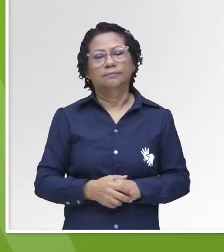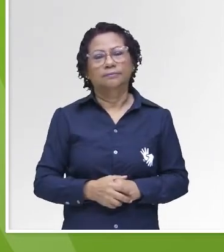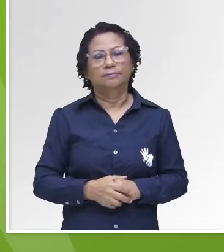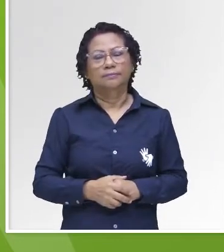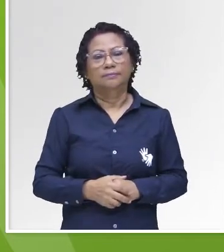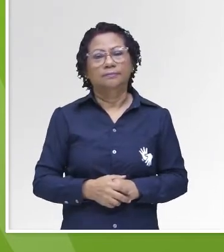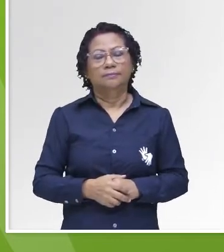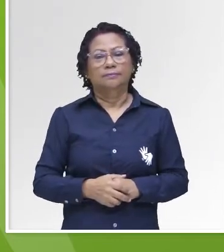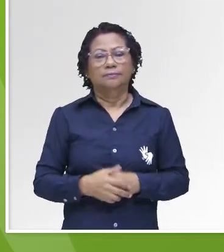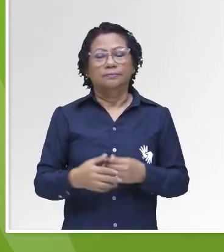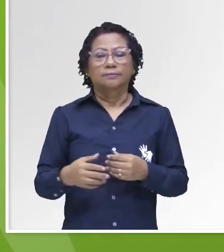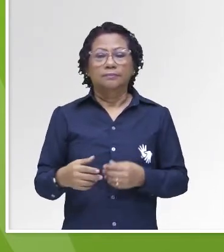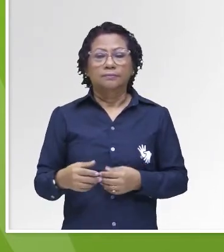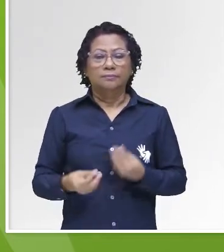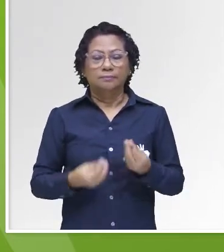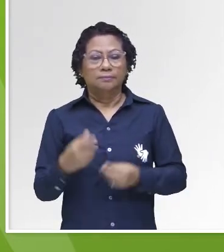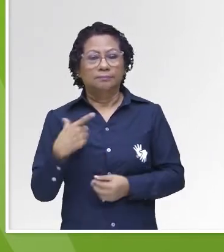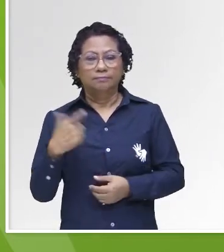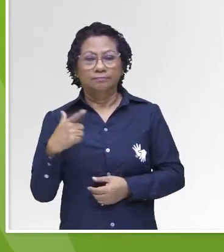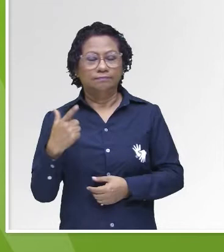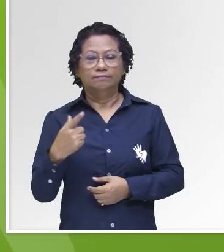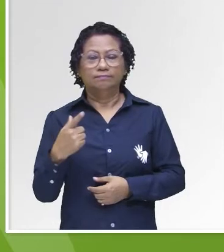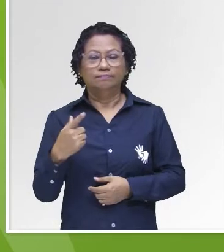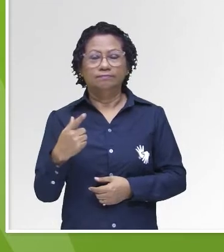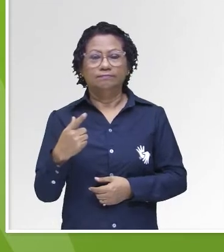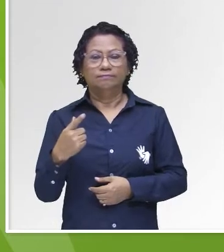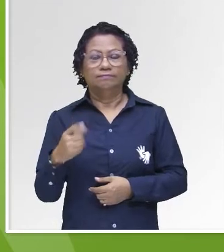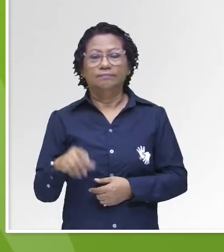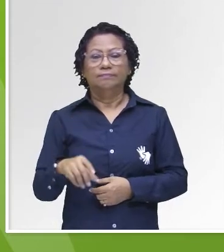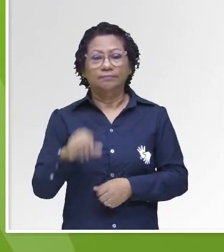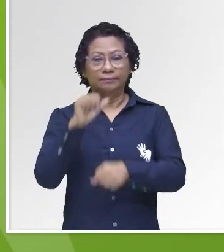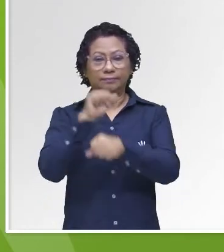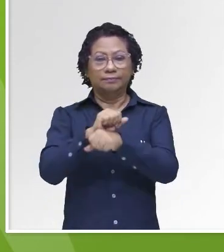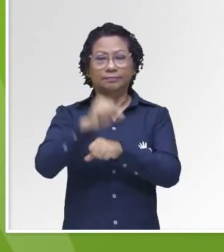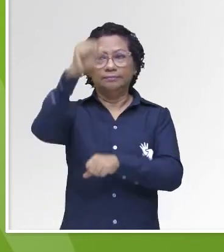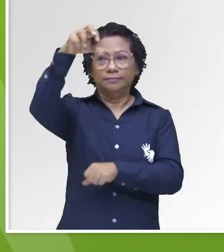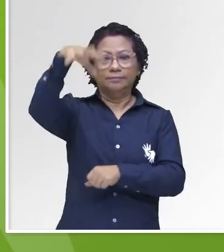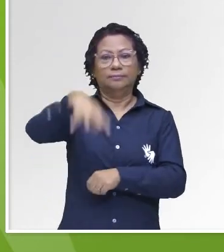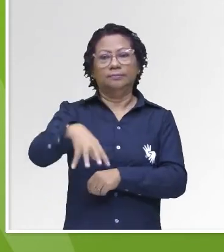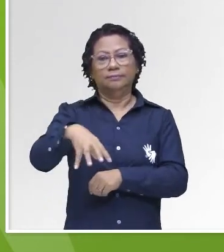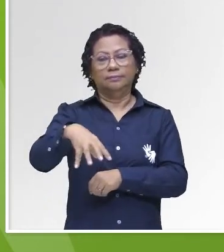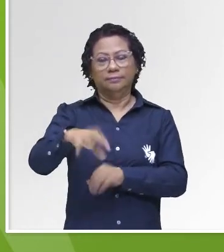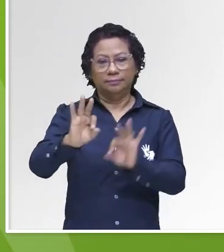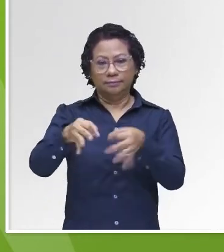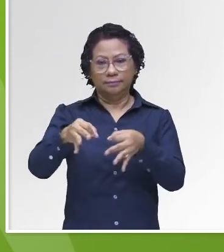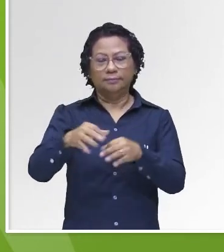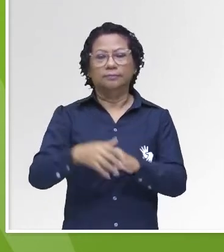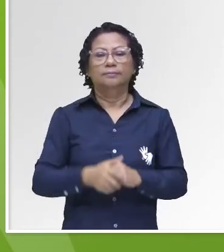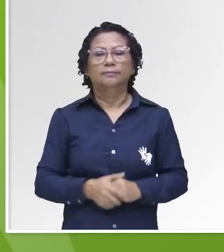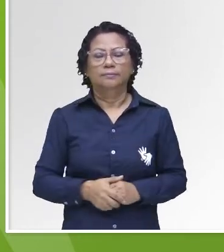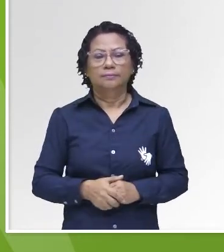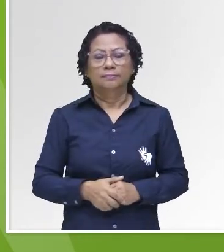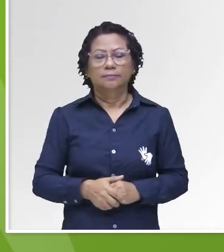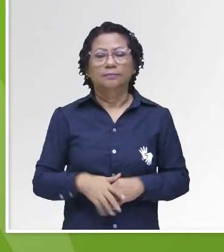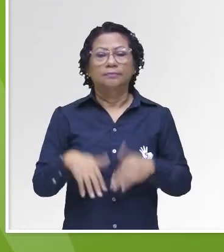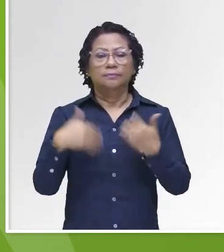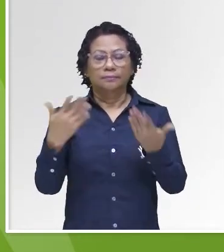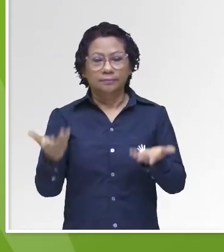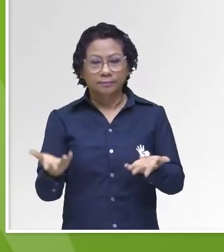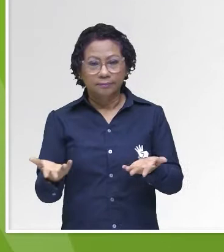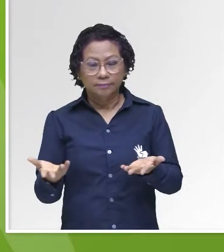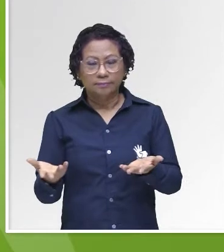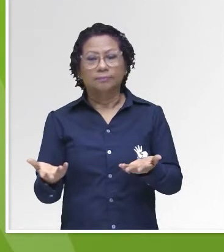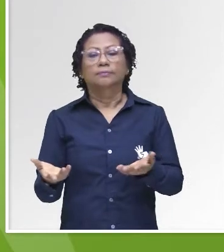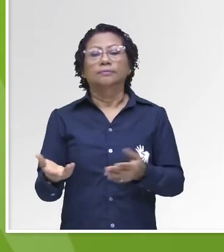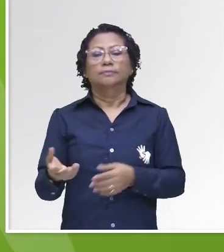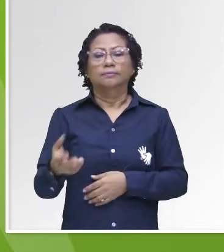ele não tem mais velocidade para subir, ele inicia um movimento de descida, certo? No movimento de descida, a